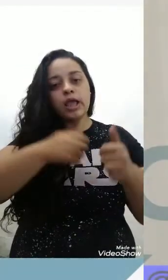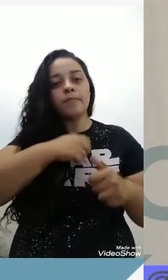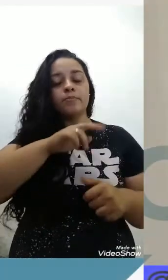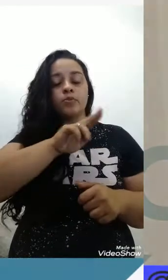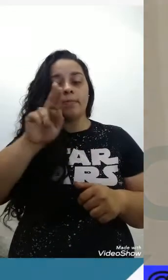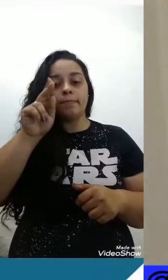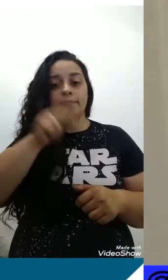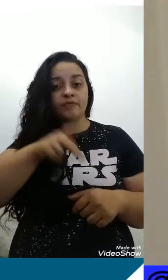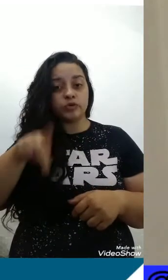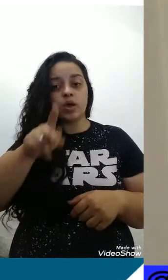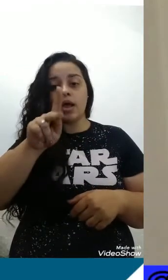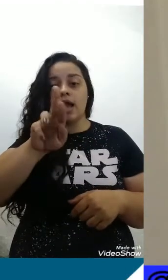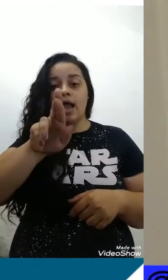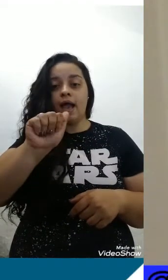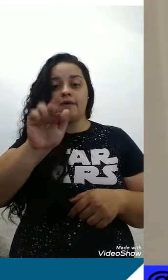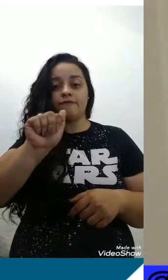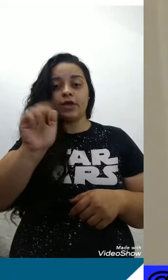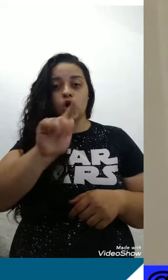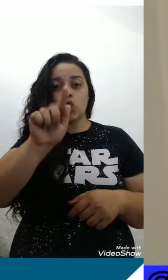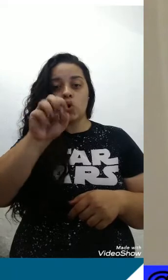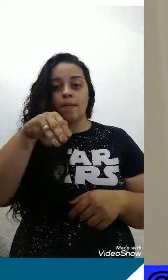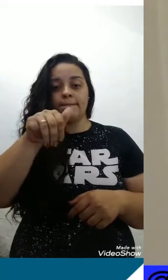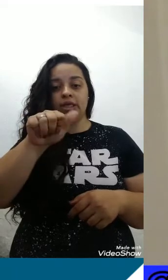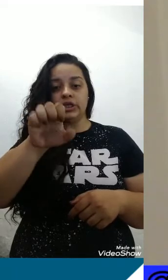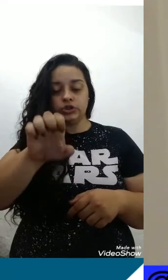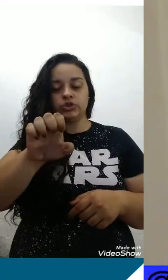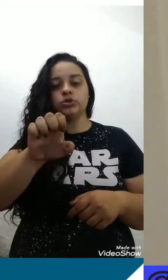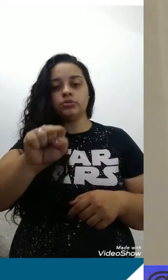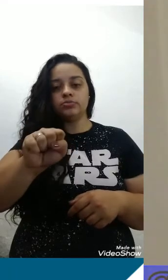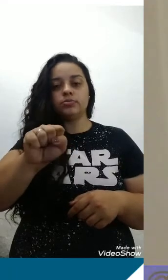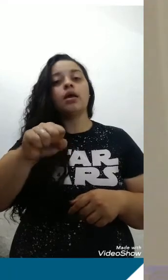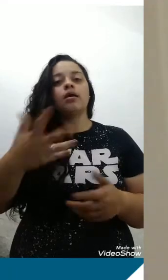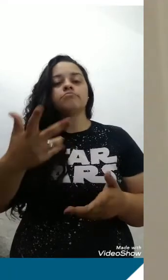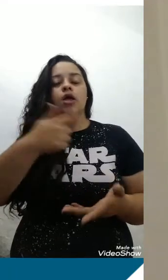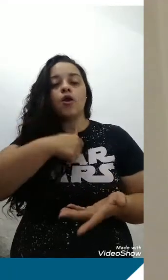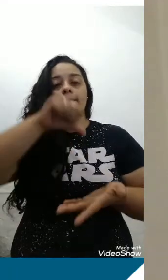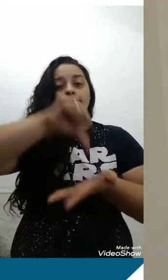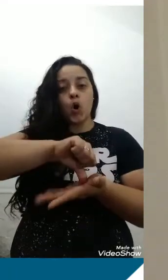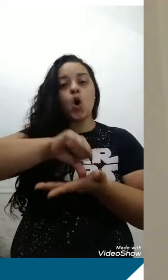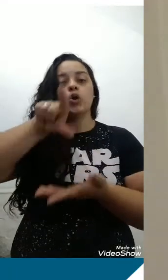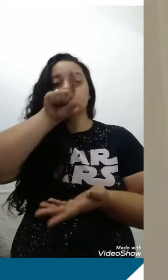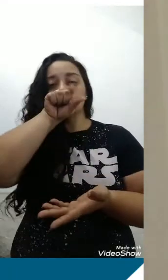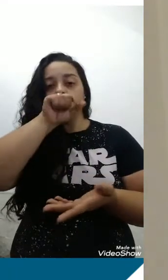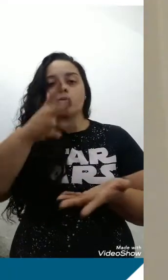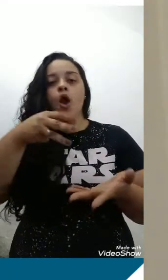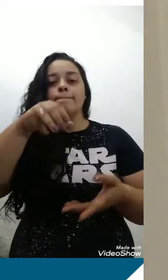Olá a todos, aqui é Prof. Rafa Gomes do Polo de Nilópolis e hoje eu vou apresentar para vocês o